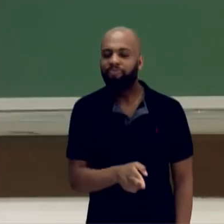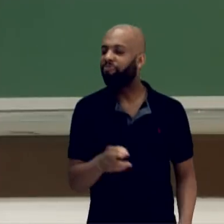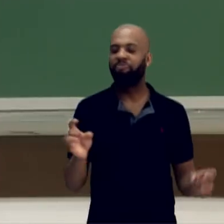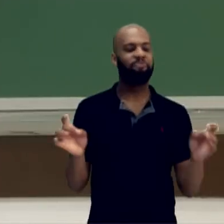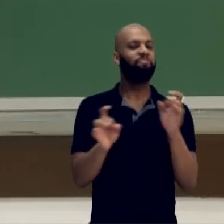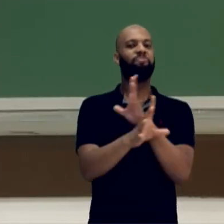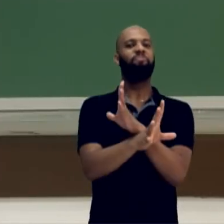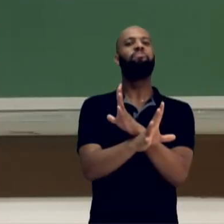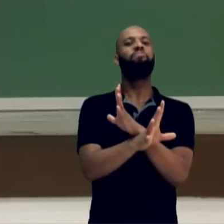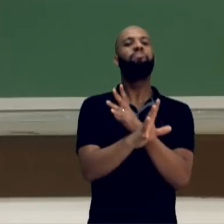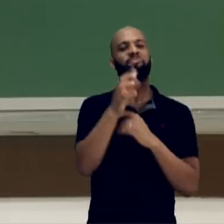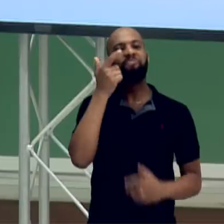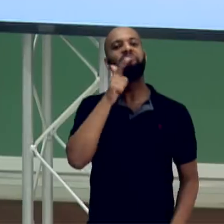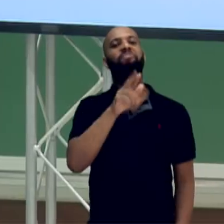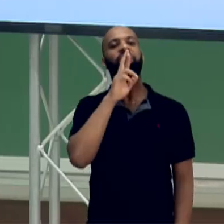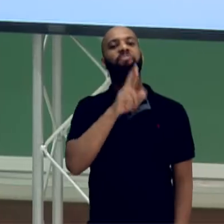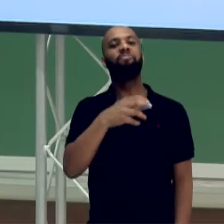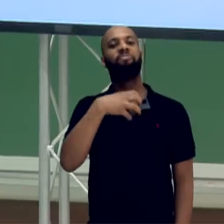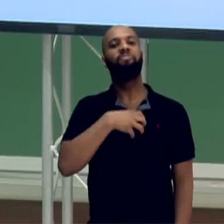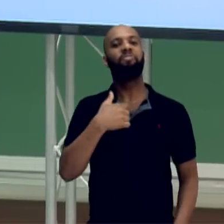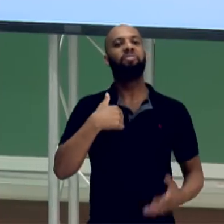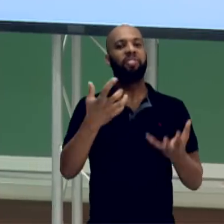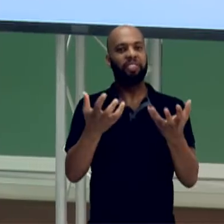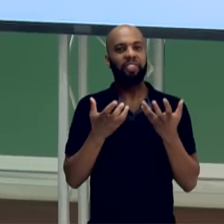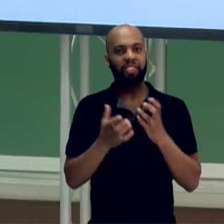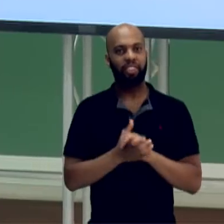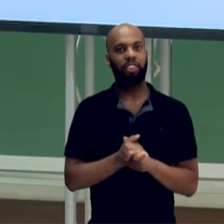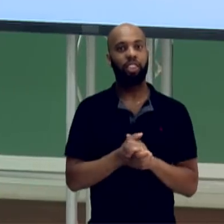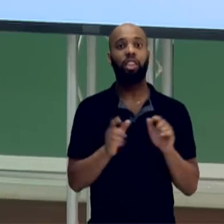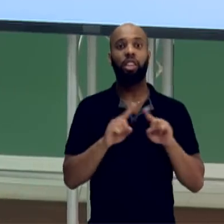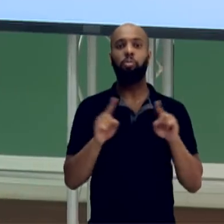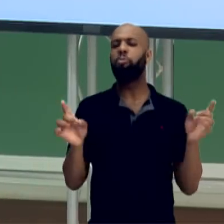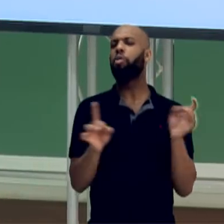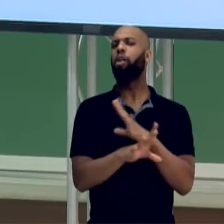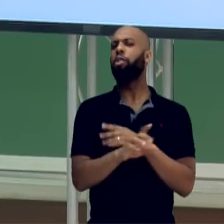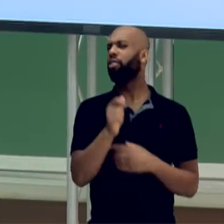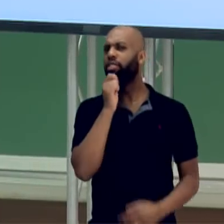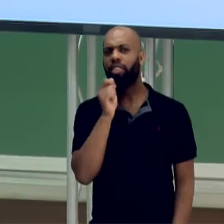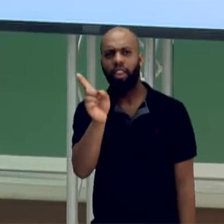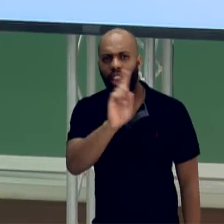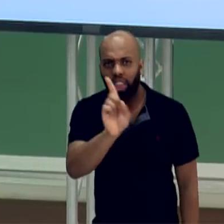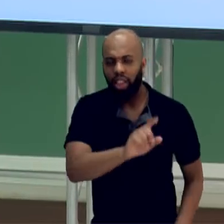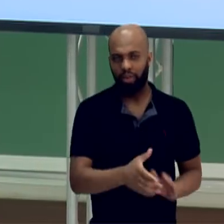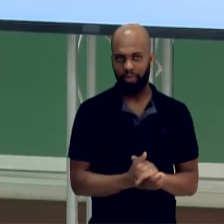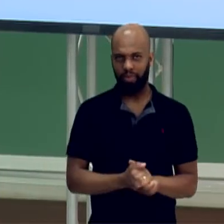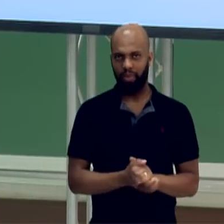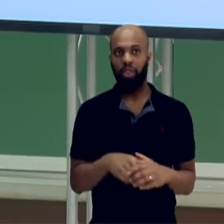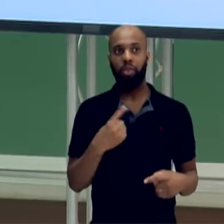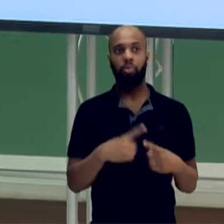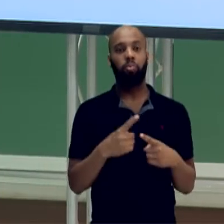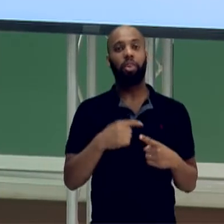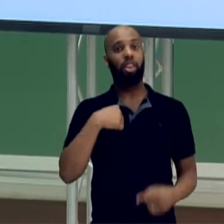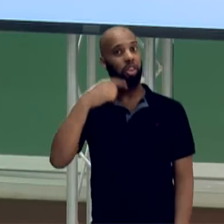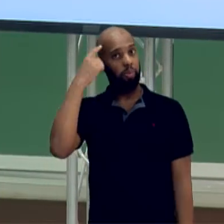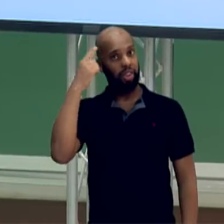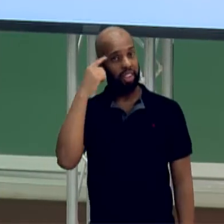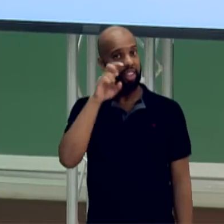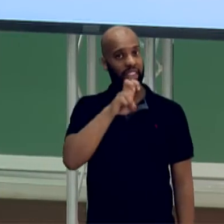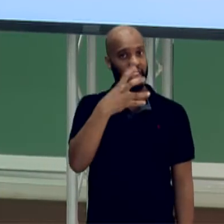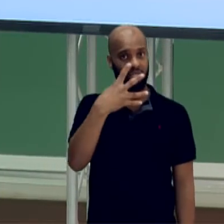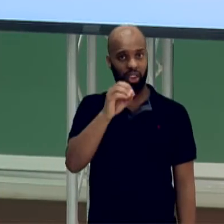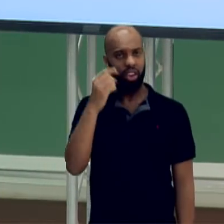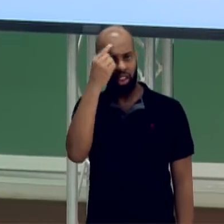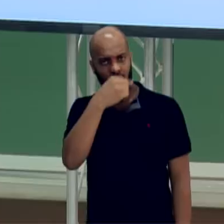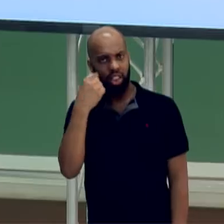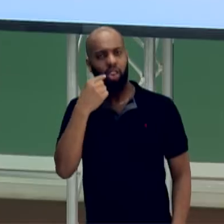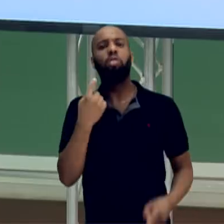tá redondinho do jeito que eu queria. Só que não me basta isto. Porque eu fico pensando 540 horas, puxa,